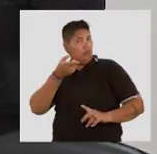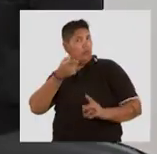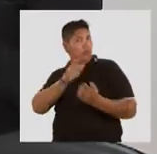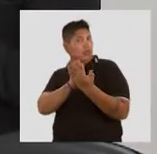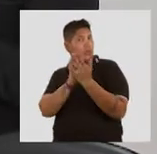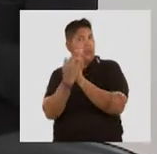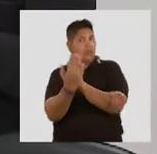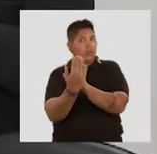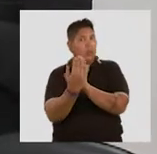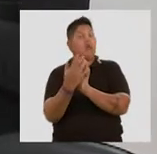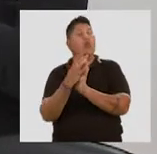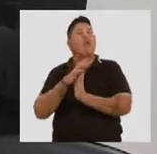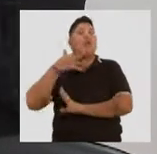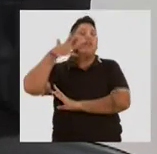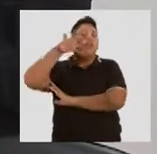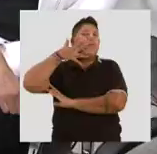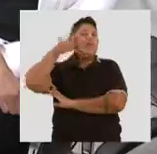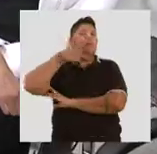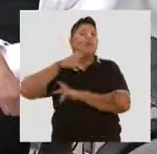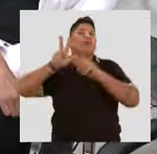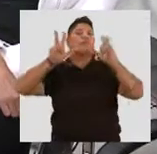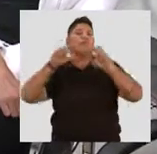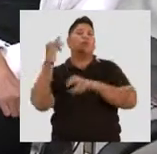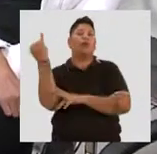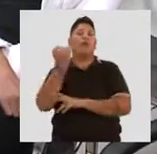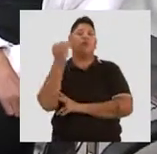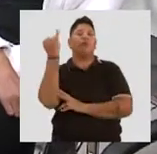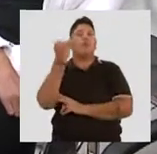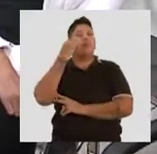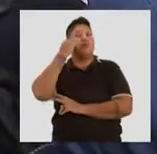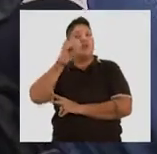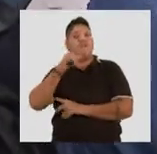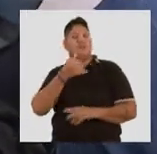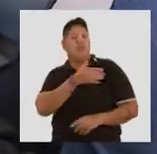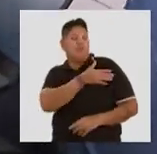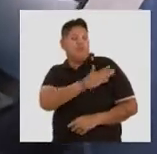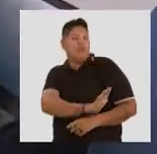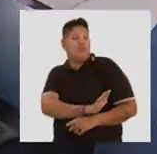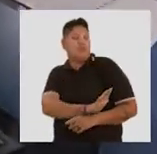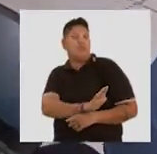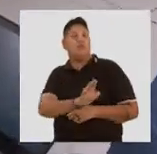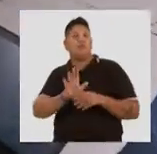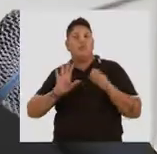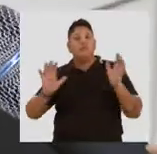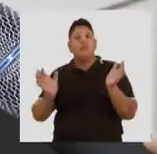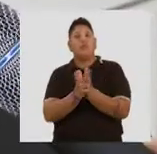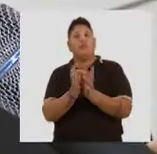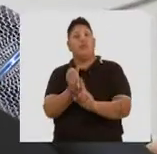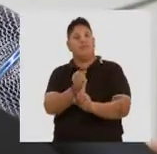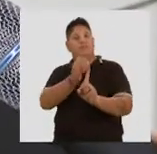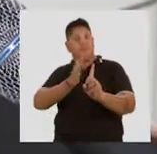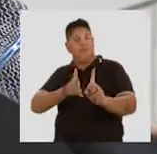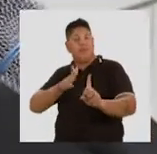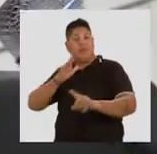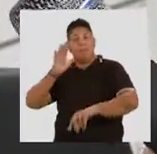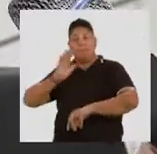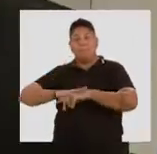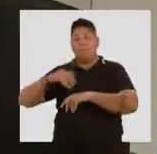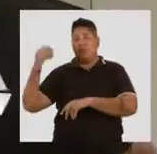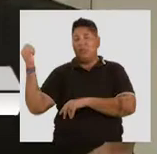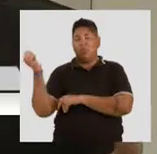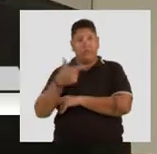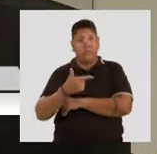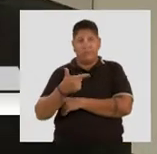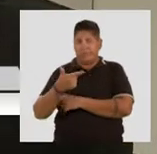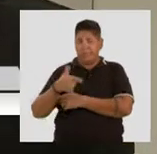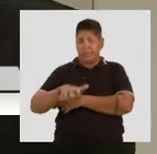Fox, abordou em uma das palestras a importância do combate ao preconceito sofrido pela comunidade LGBT. É